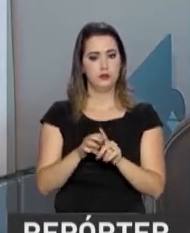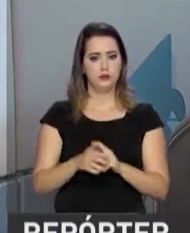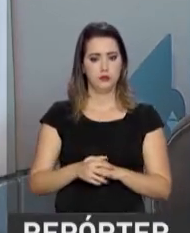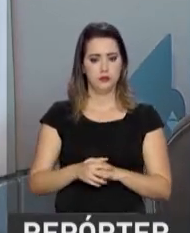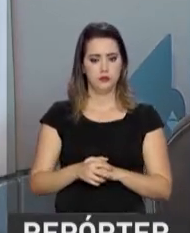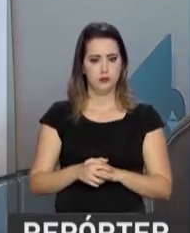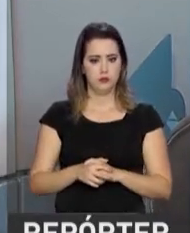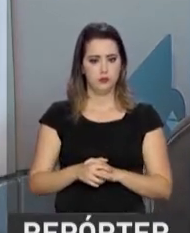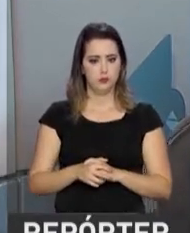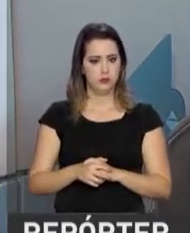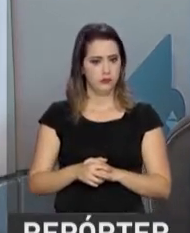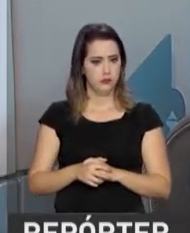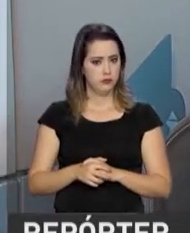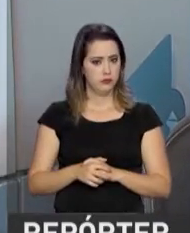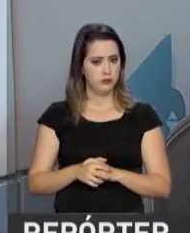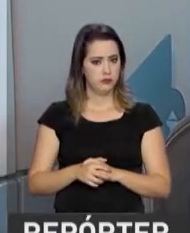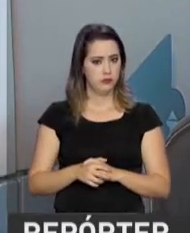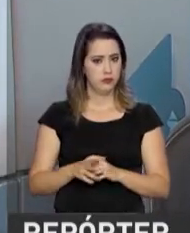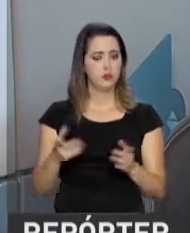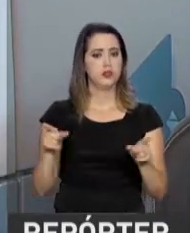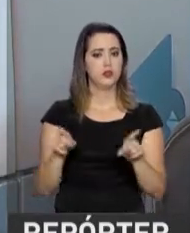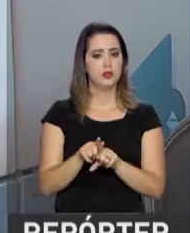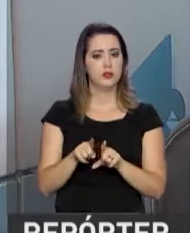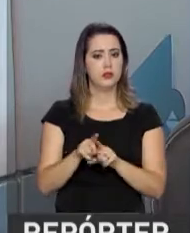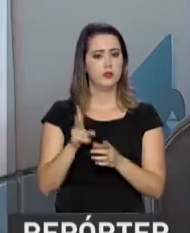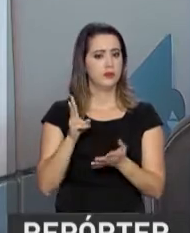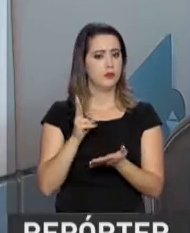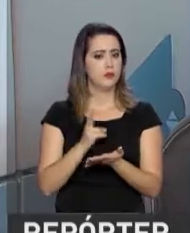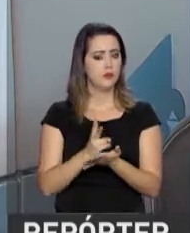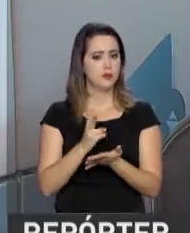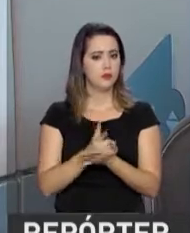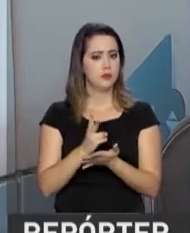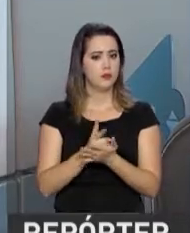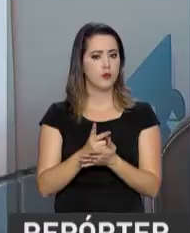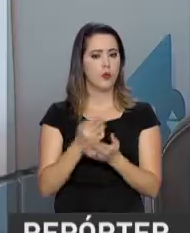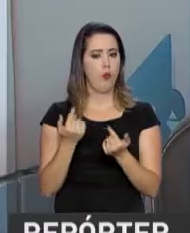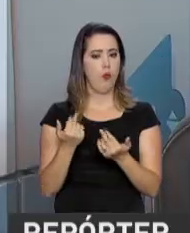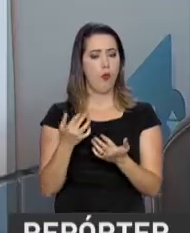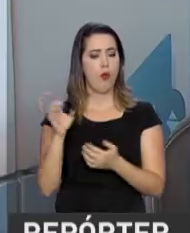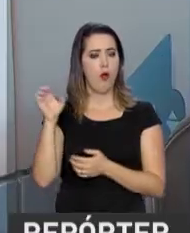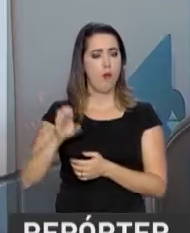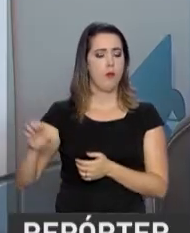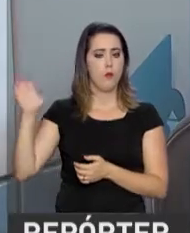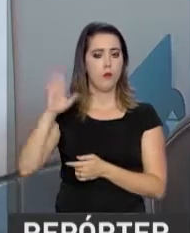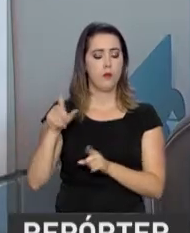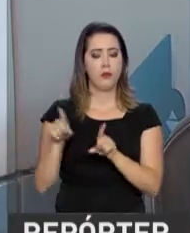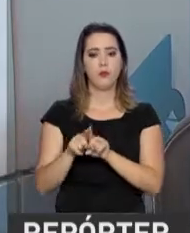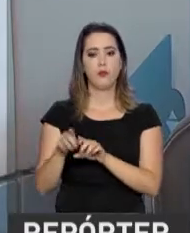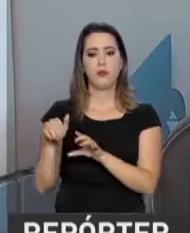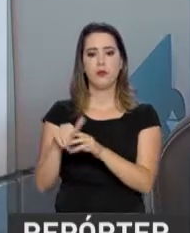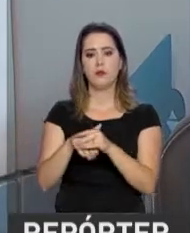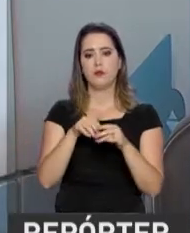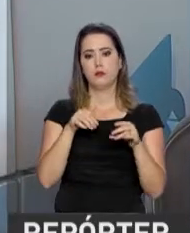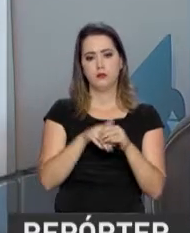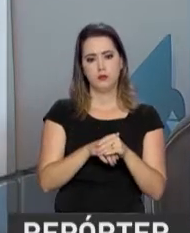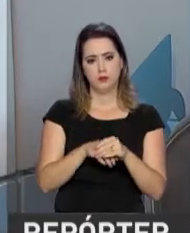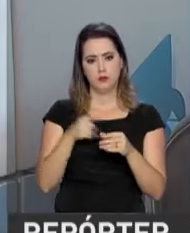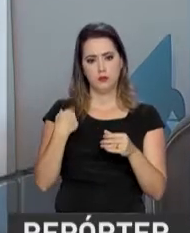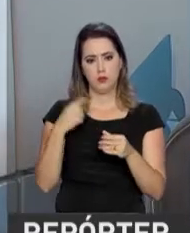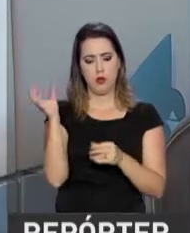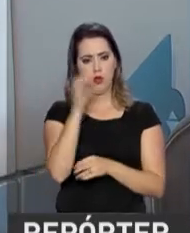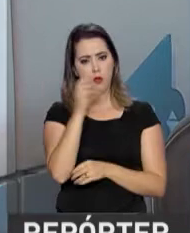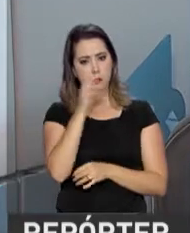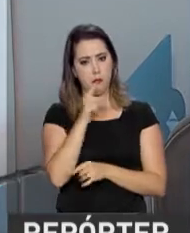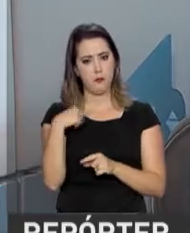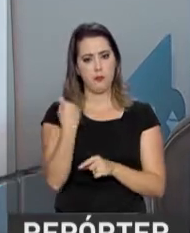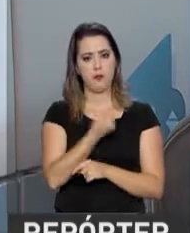norte-americanos para o Brasil, já passou. Vai ser feita a mesma coisa com o país da Europa. Tem uma votação no Congresso em regime de urgência que